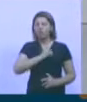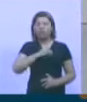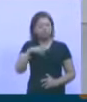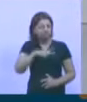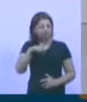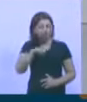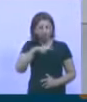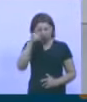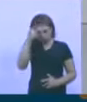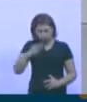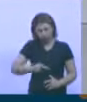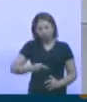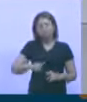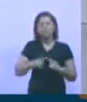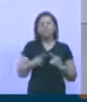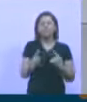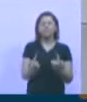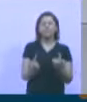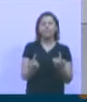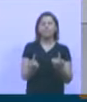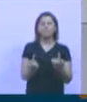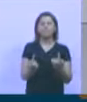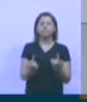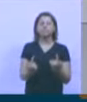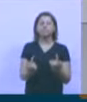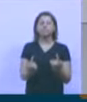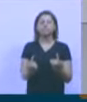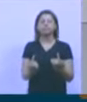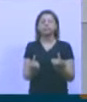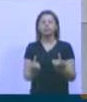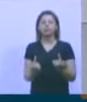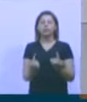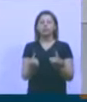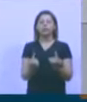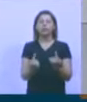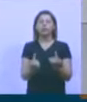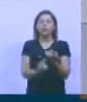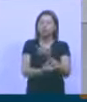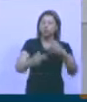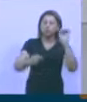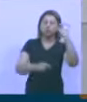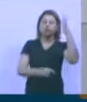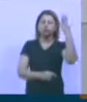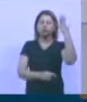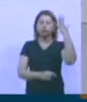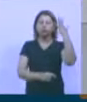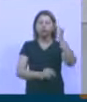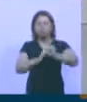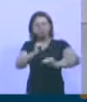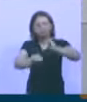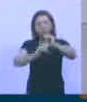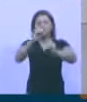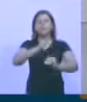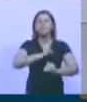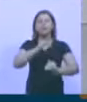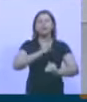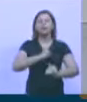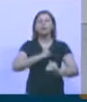your sin can be transmitted from generation to generation. Mas os efeitos, as consequências do seu pecado podem